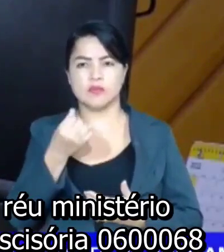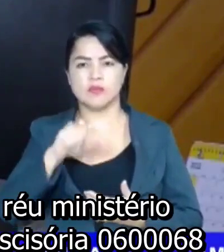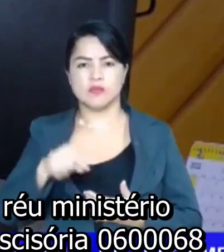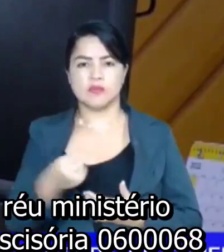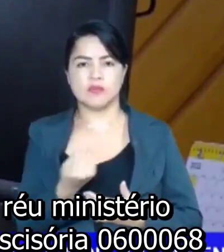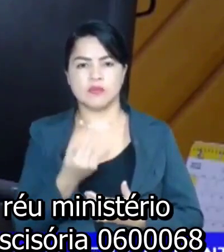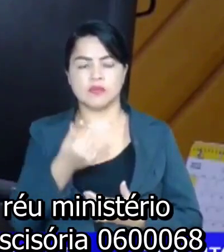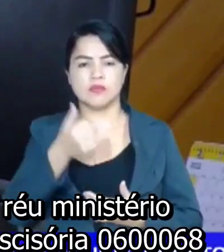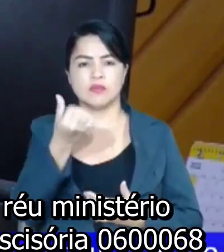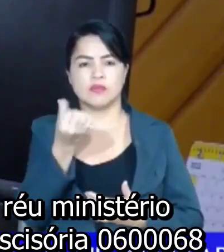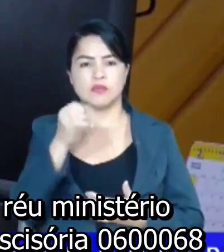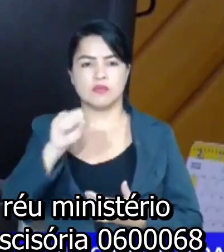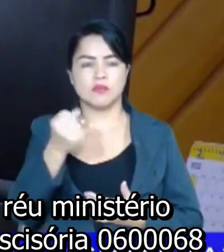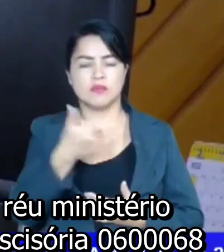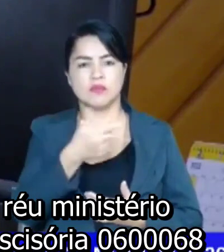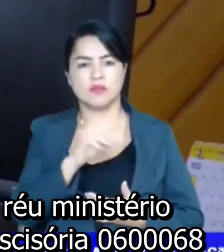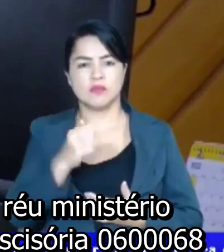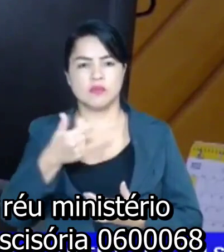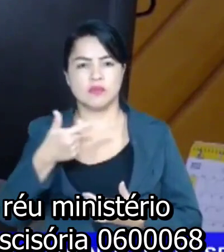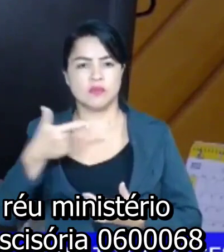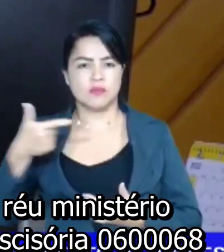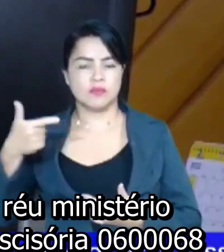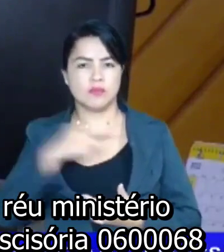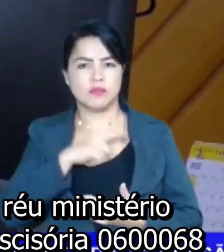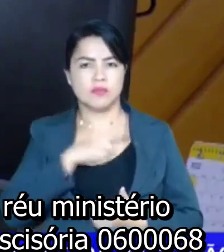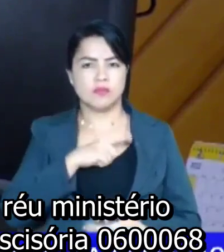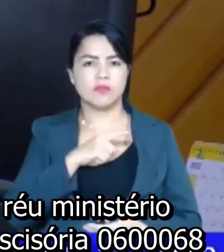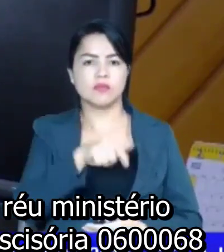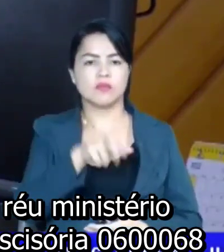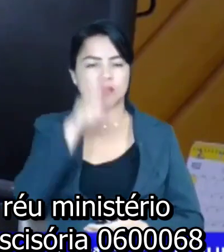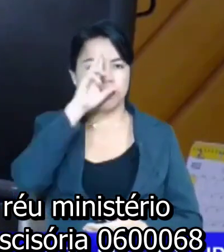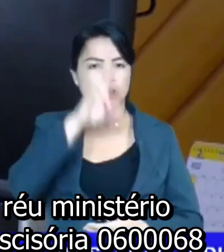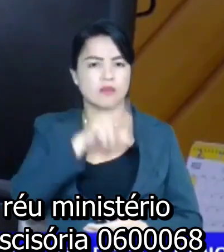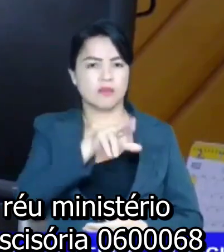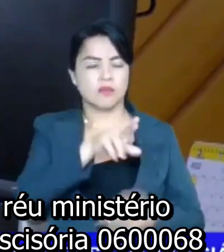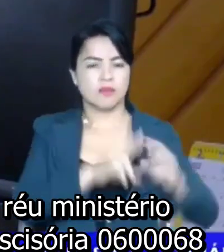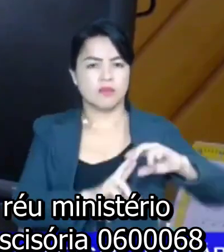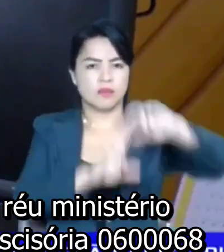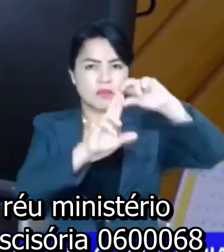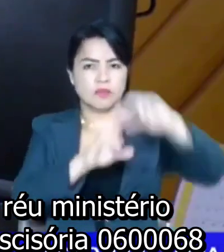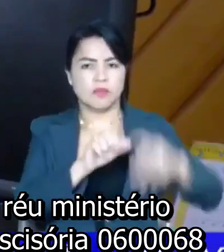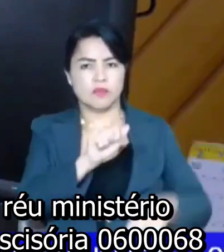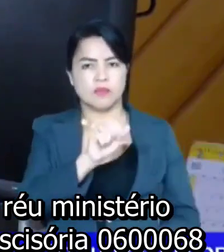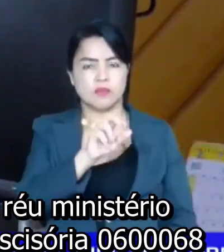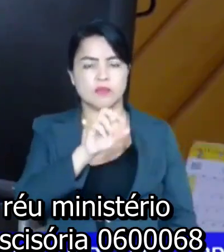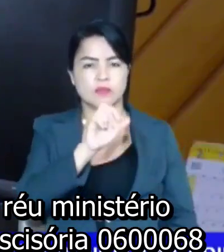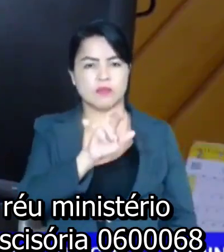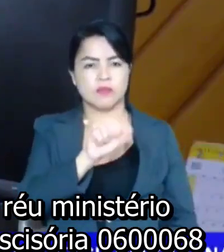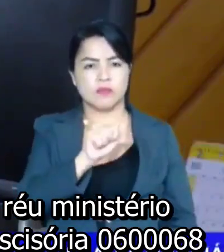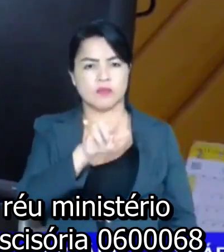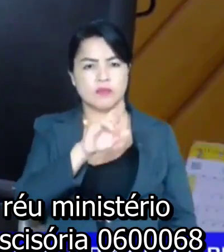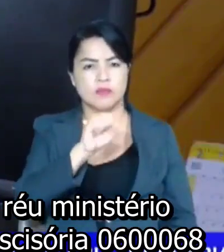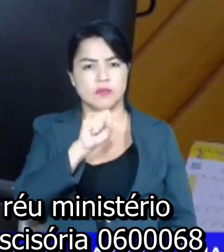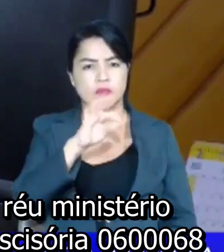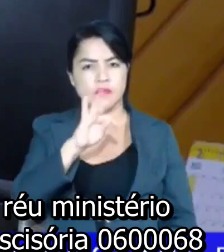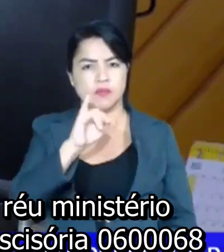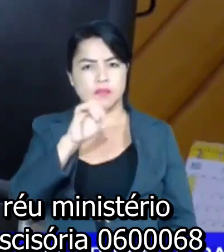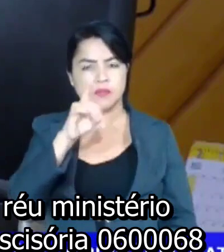06.068 de 2022. O autor era Aristides da Silva Lopes, réu Ministério Público